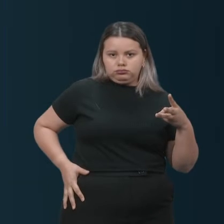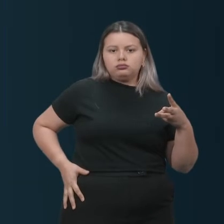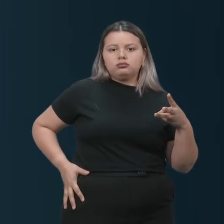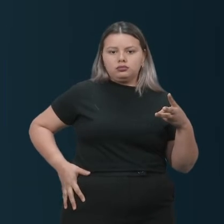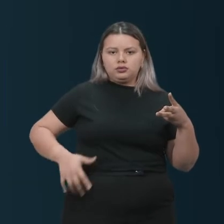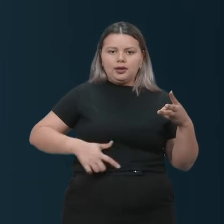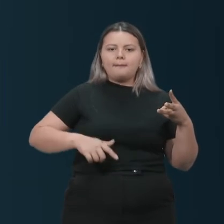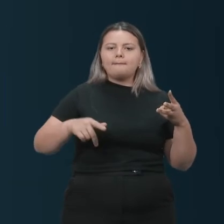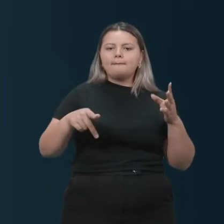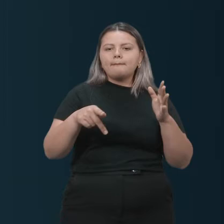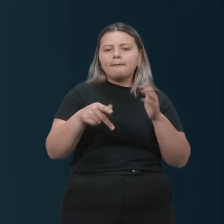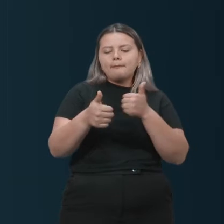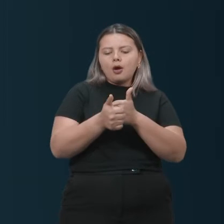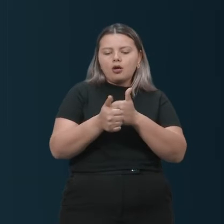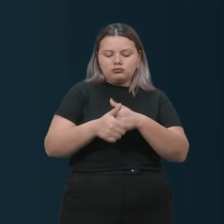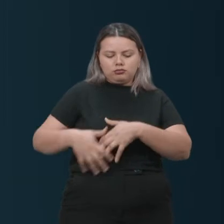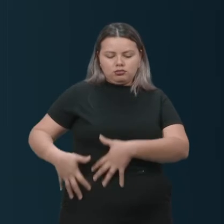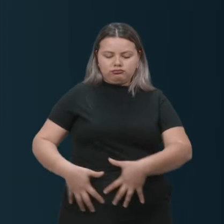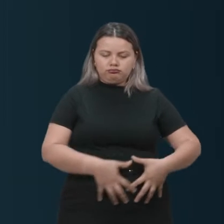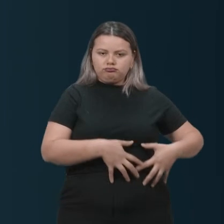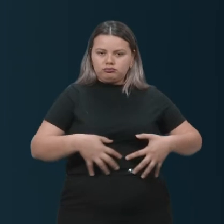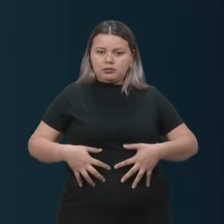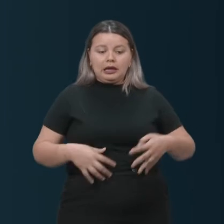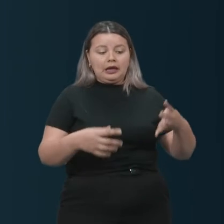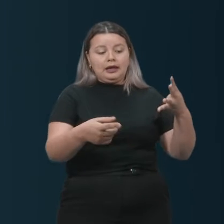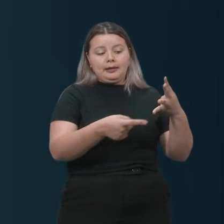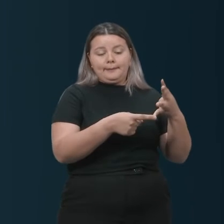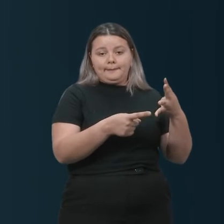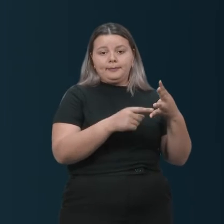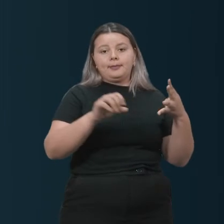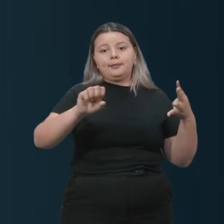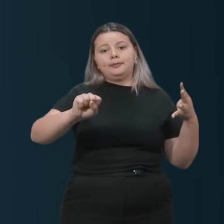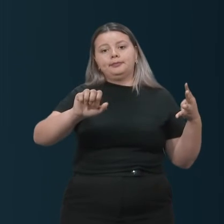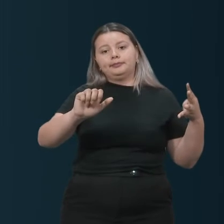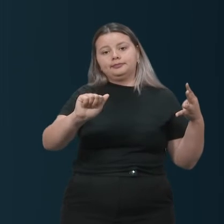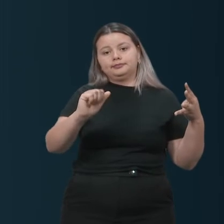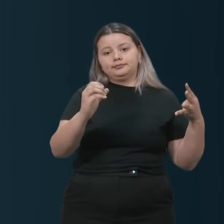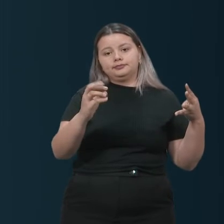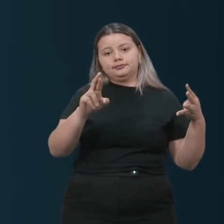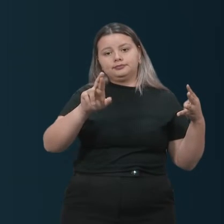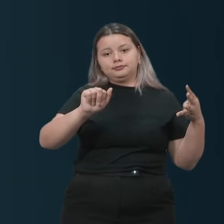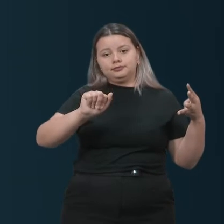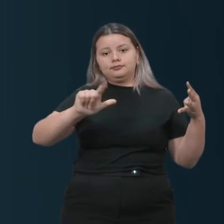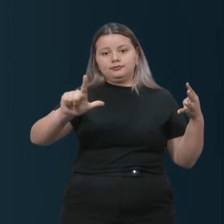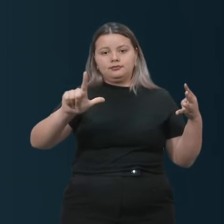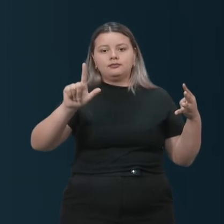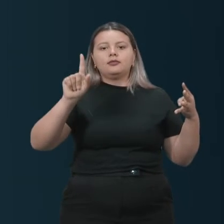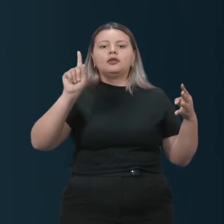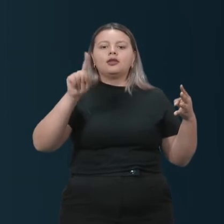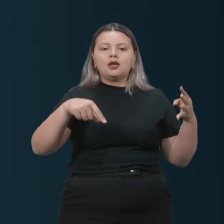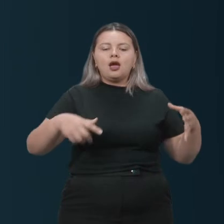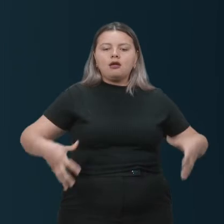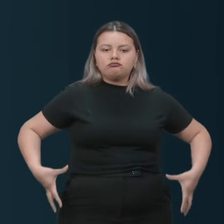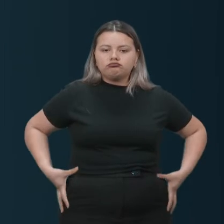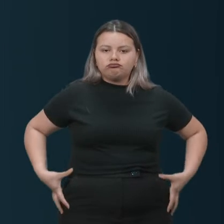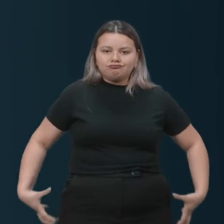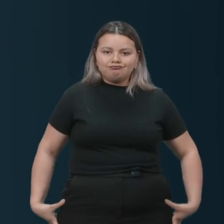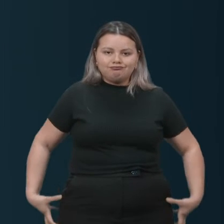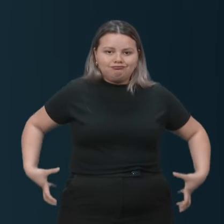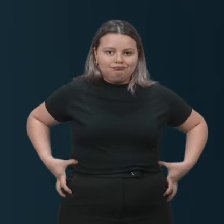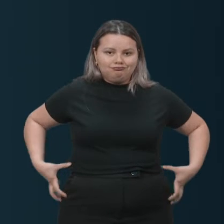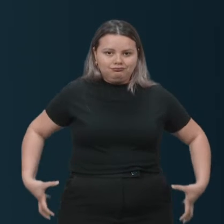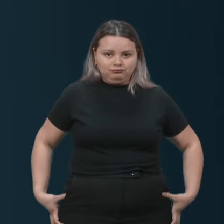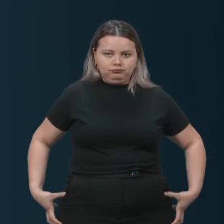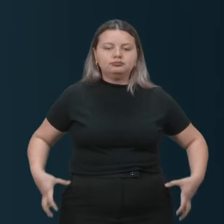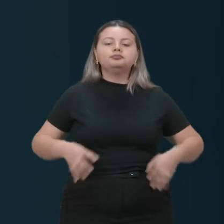então numa região mais abdominal ou da barriga, e a porção sacral, envolvida mais com os glúteos e a